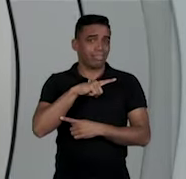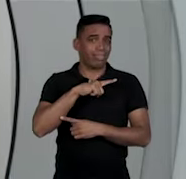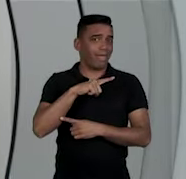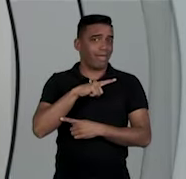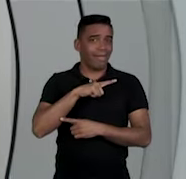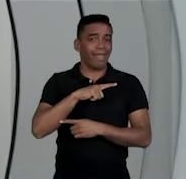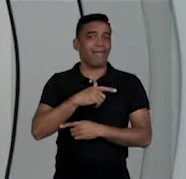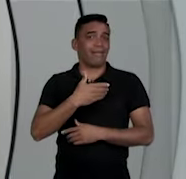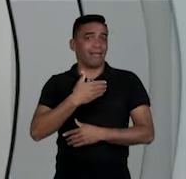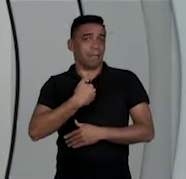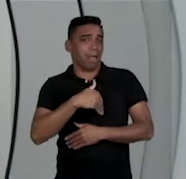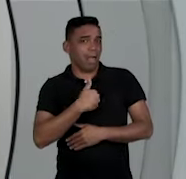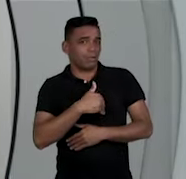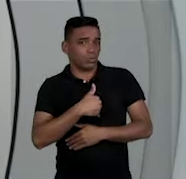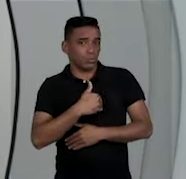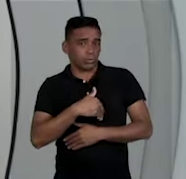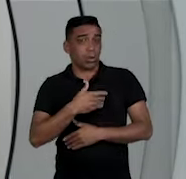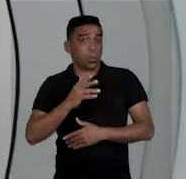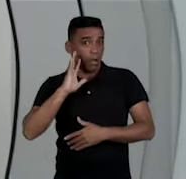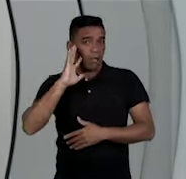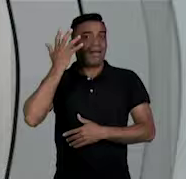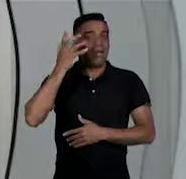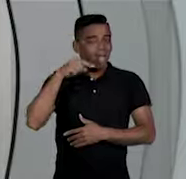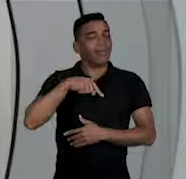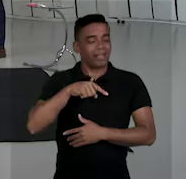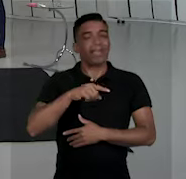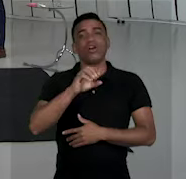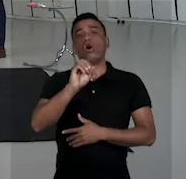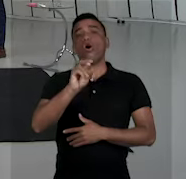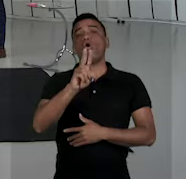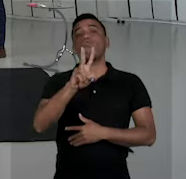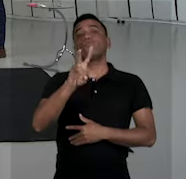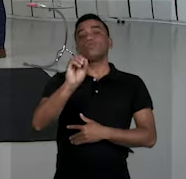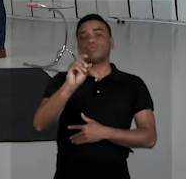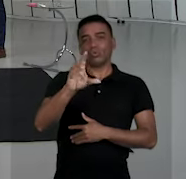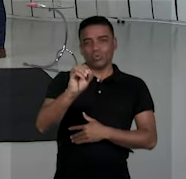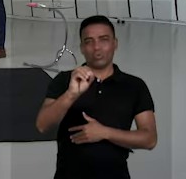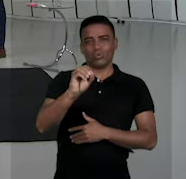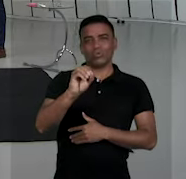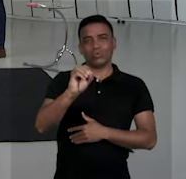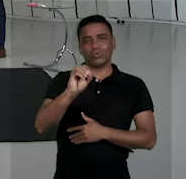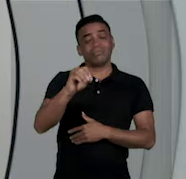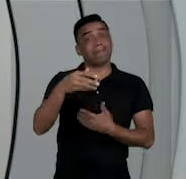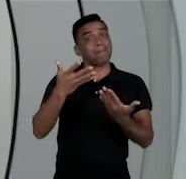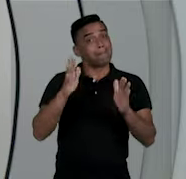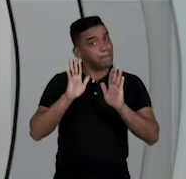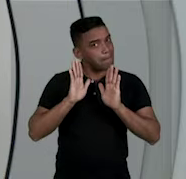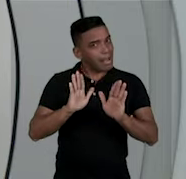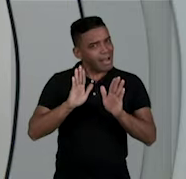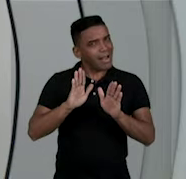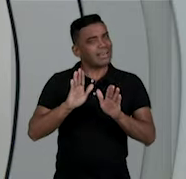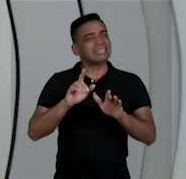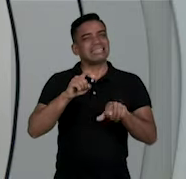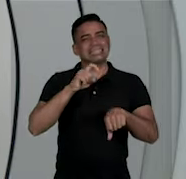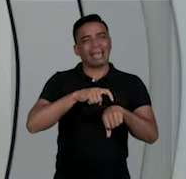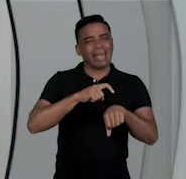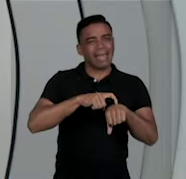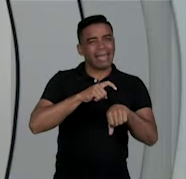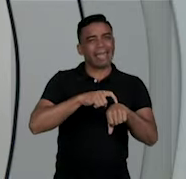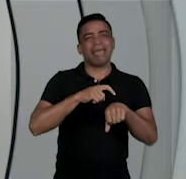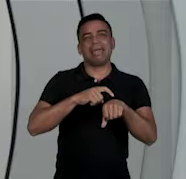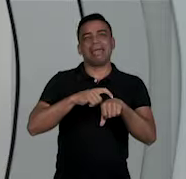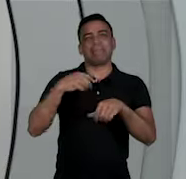ciclo menstrual, que significa que ela está ovulando, né? Porém, o que a gente sabe é, com o passar do tempo, dos